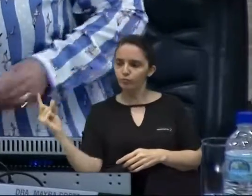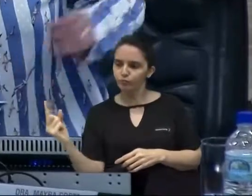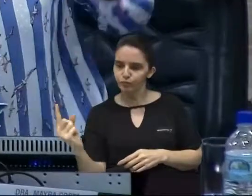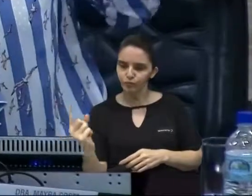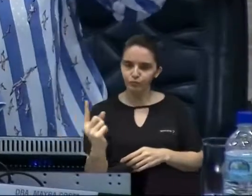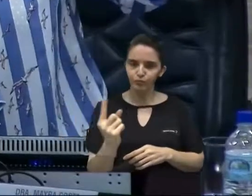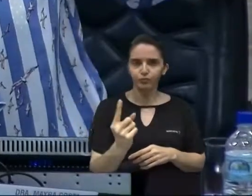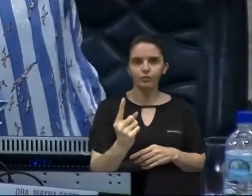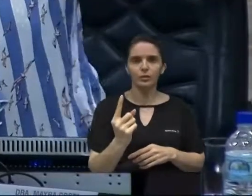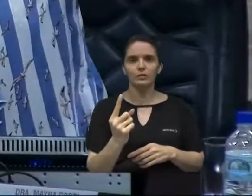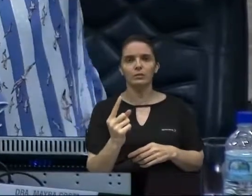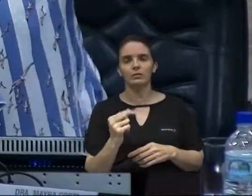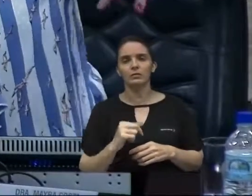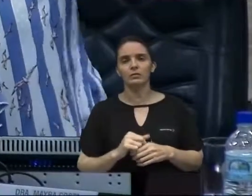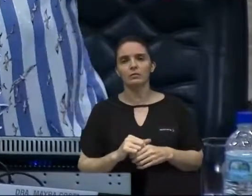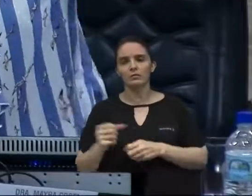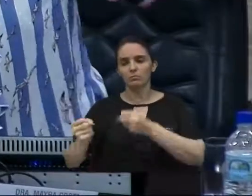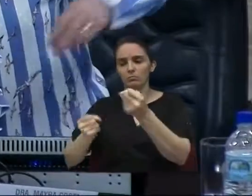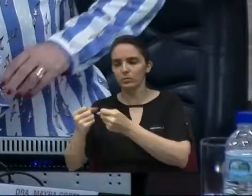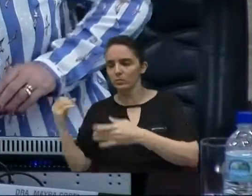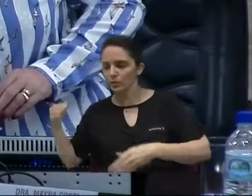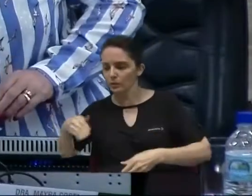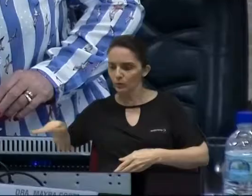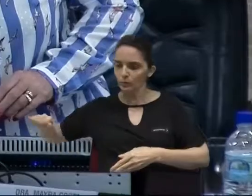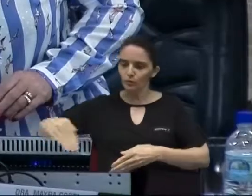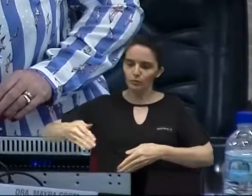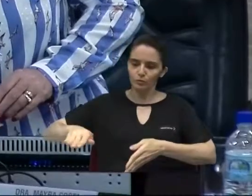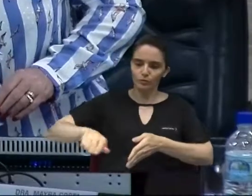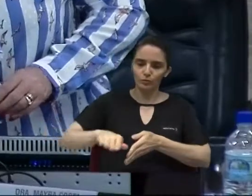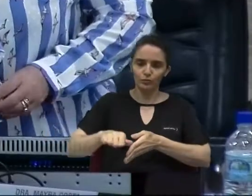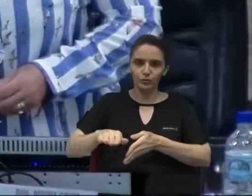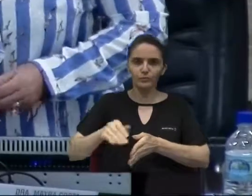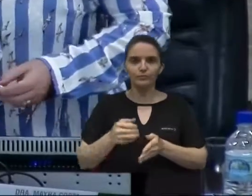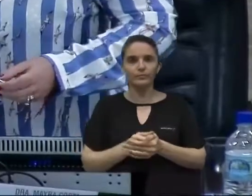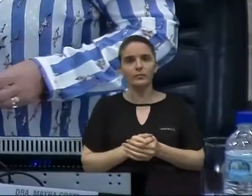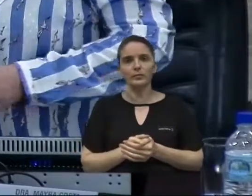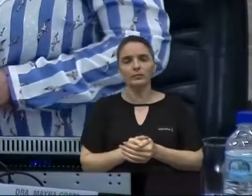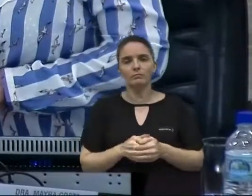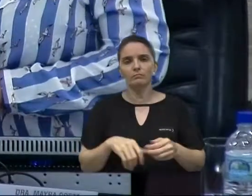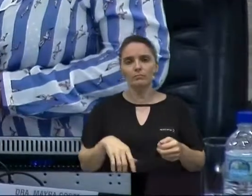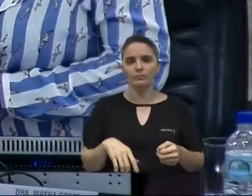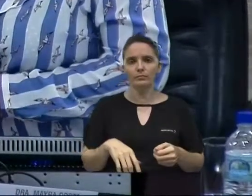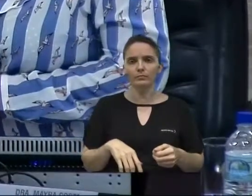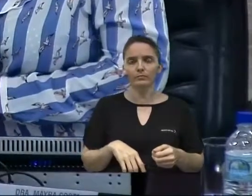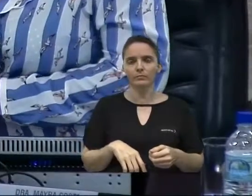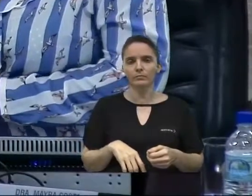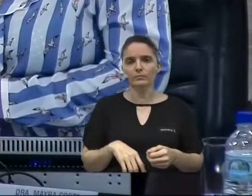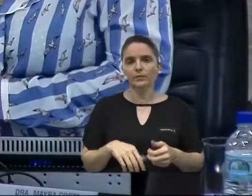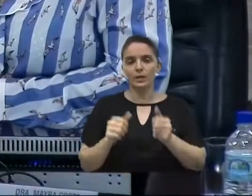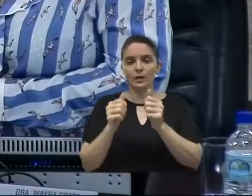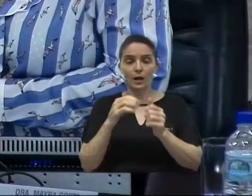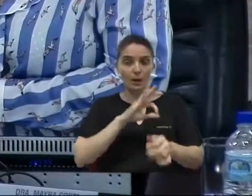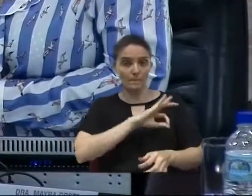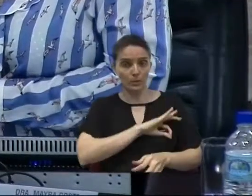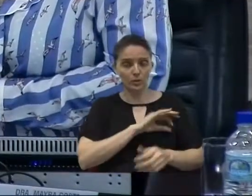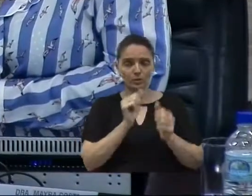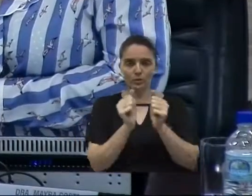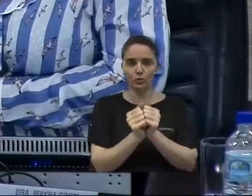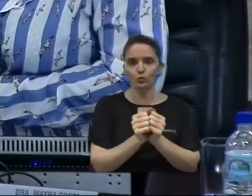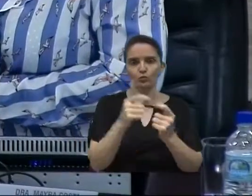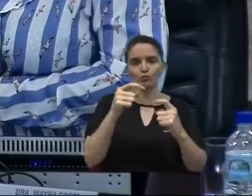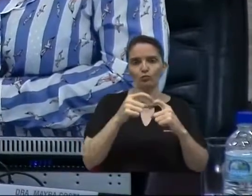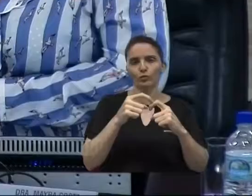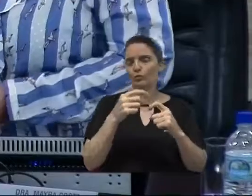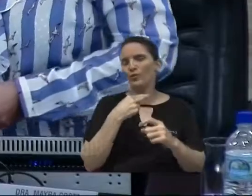fazer o boletim de ocorrência com a gente, né, fazendo o atendimento. Então, assim, evidente que isso é necessário,